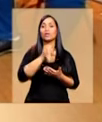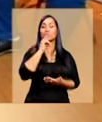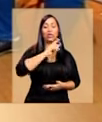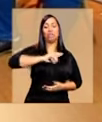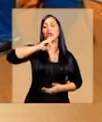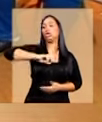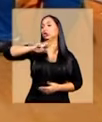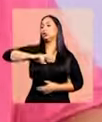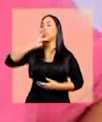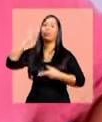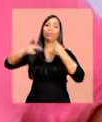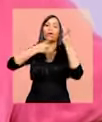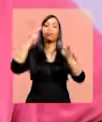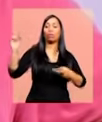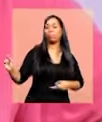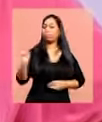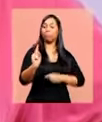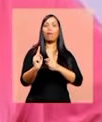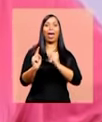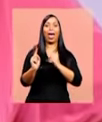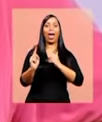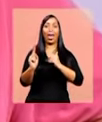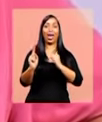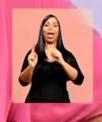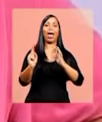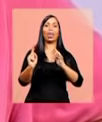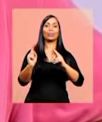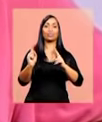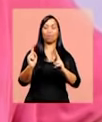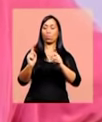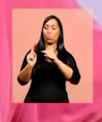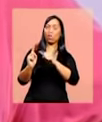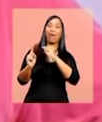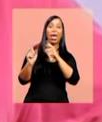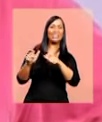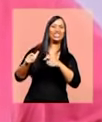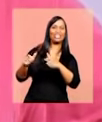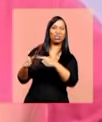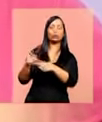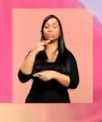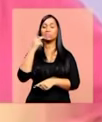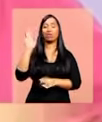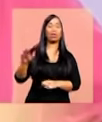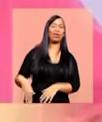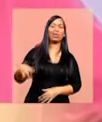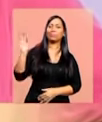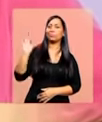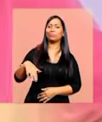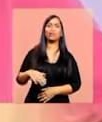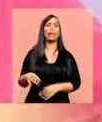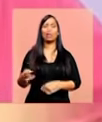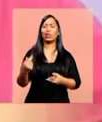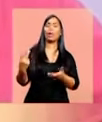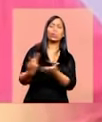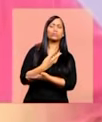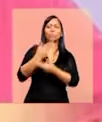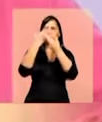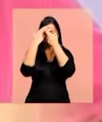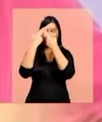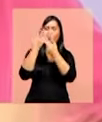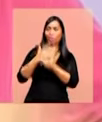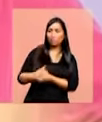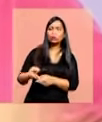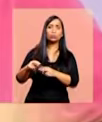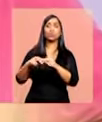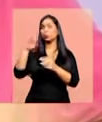mundo falando sobre religião e tal, aí aparece um ateu é chato. Nas redes sociais eu sempre tem alguém que fala, não, esse aí sofreu algum trauma quando ele